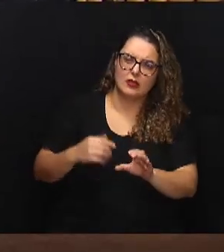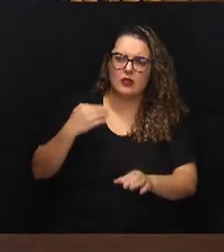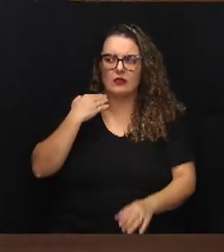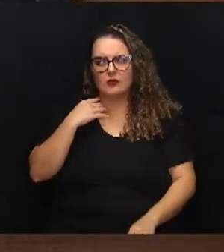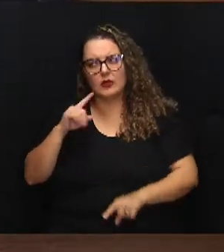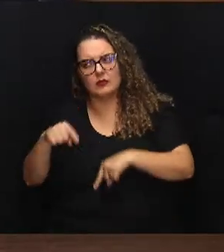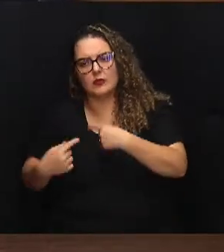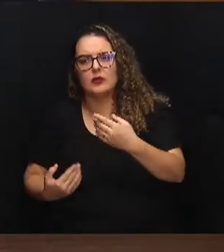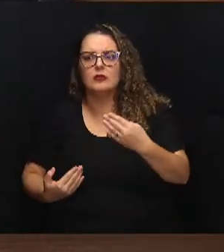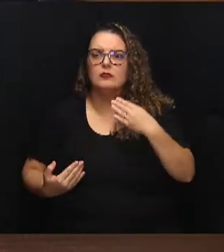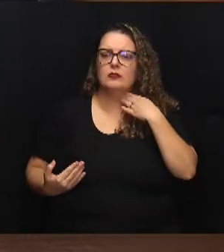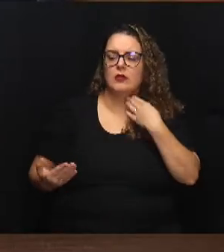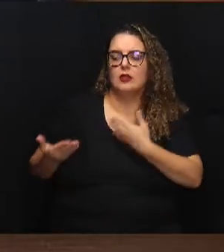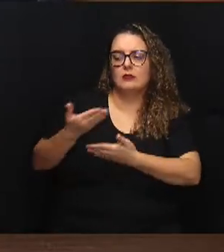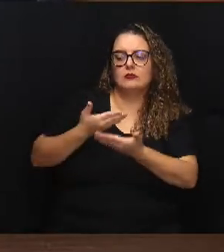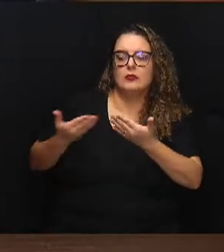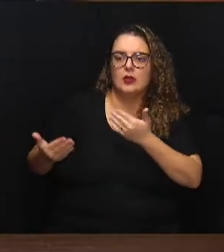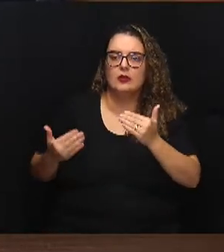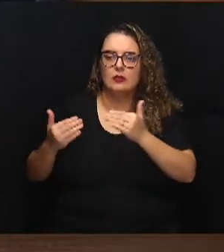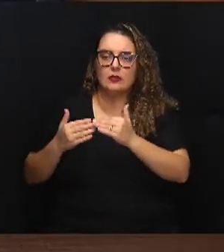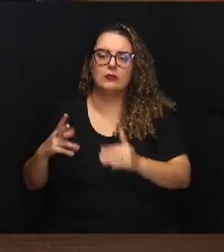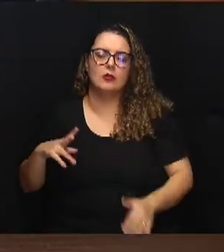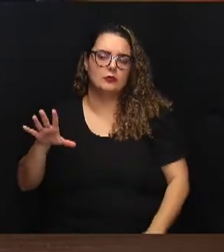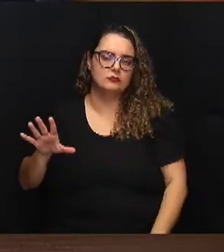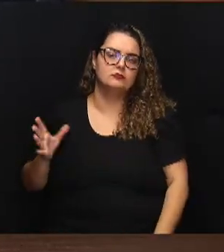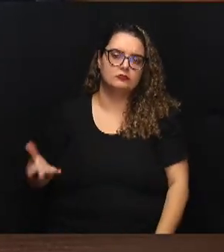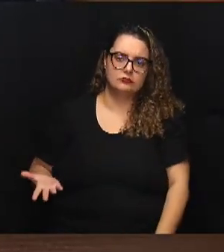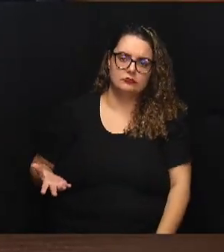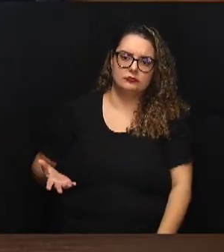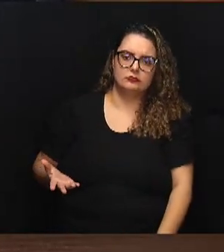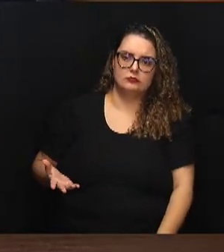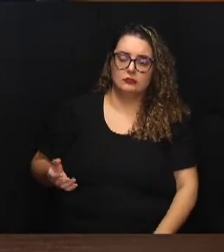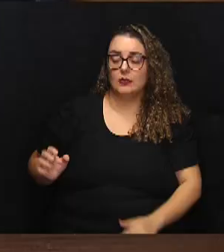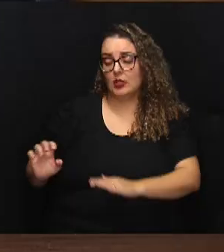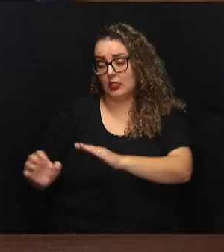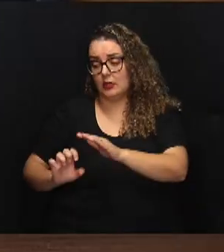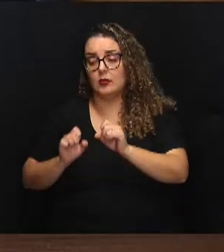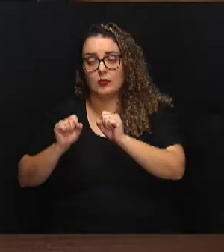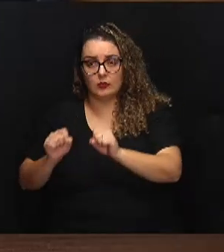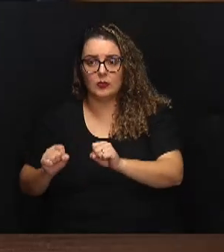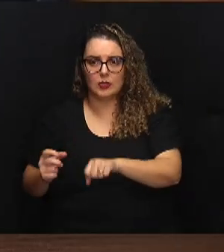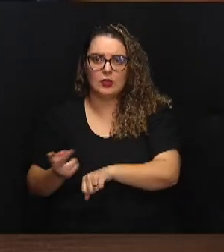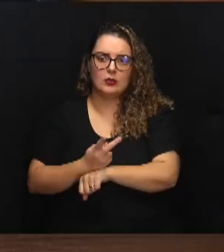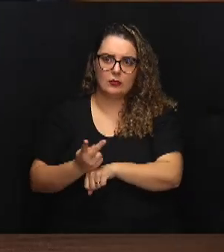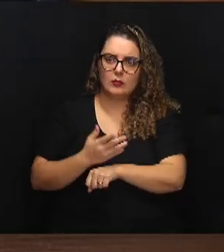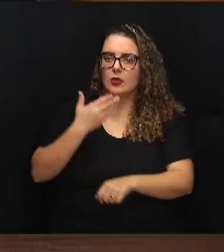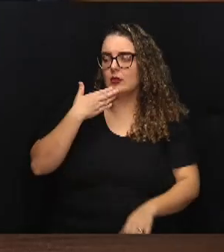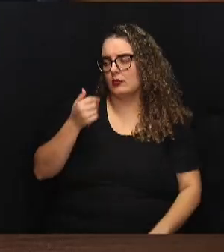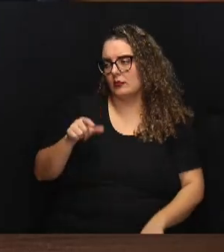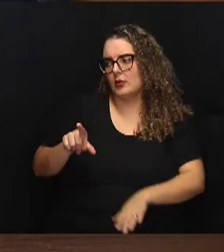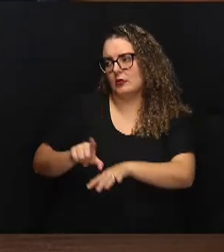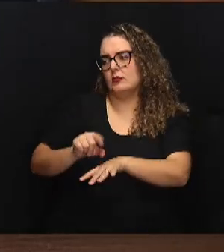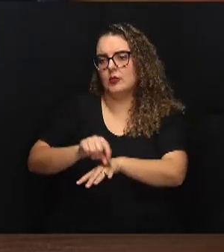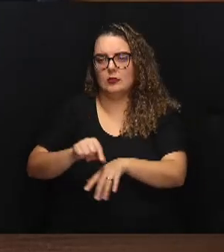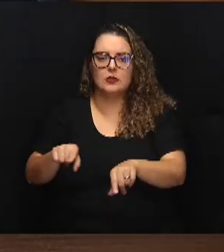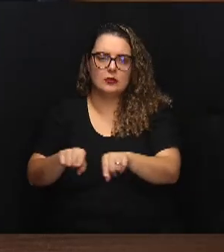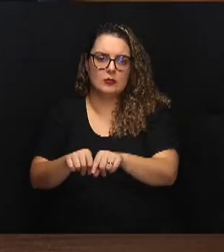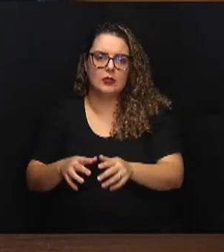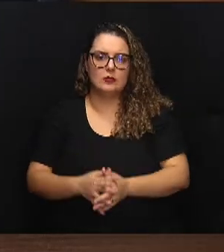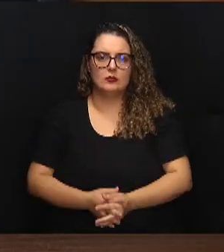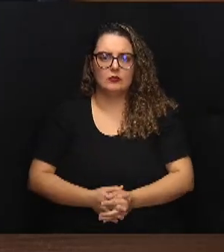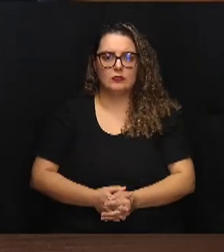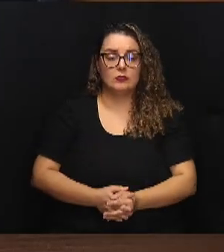banco, aí vai ser uma negociação mais particular aí, e as empresas vão poder buscar as melhores alternativas também. E